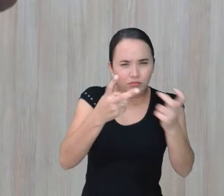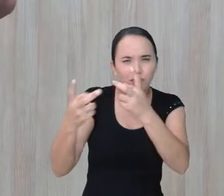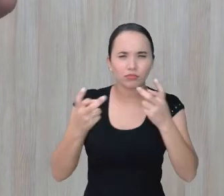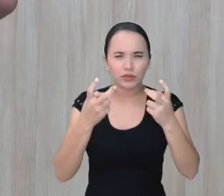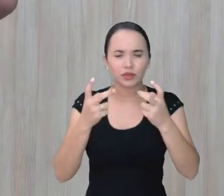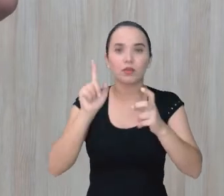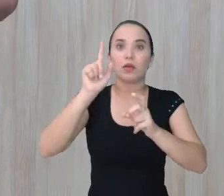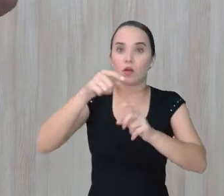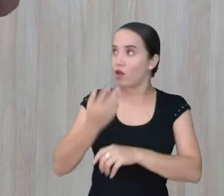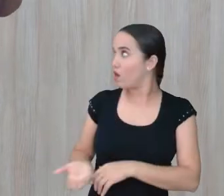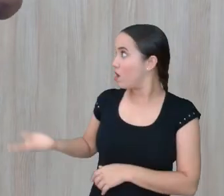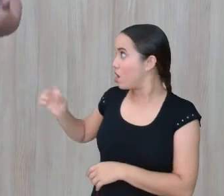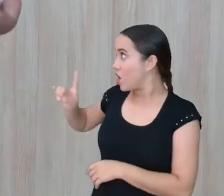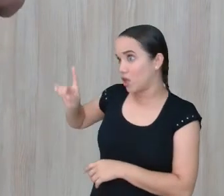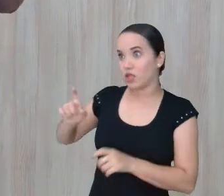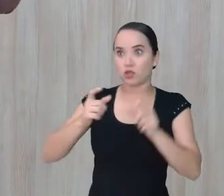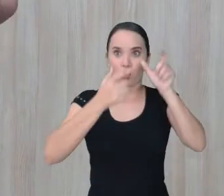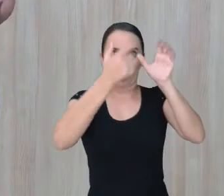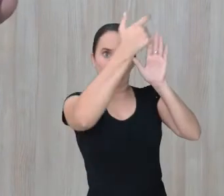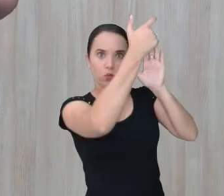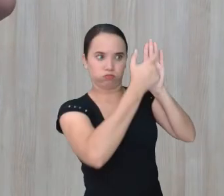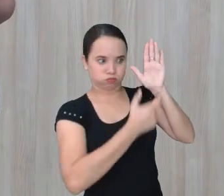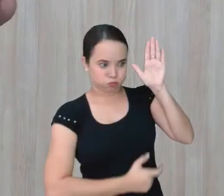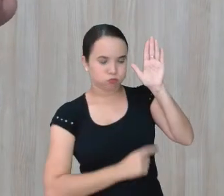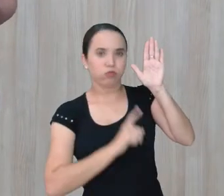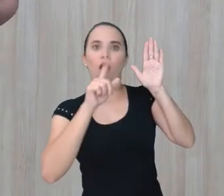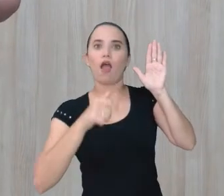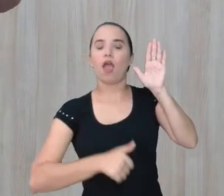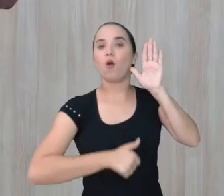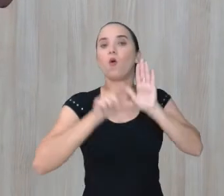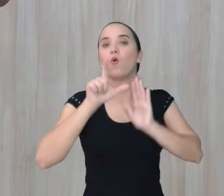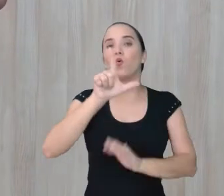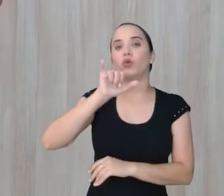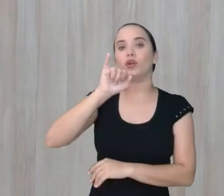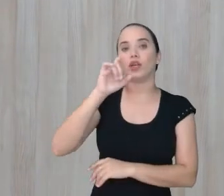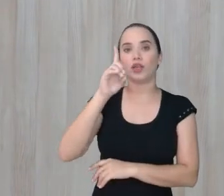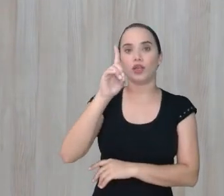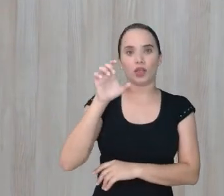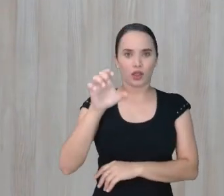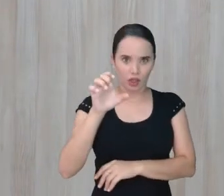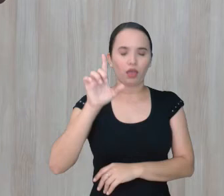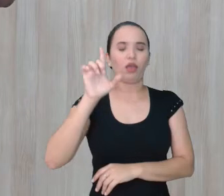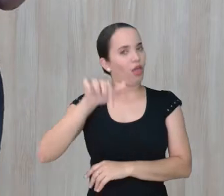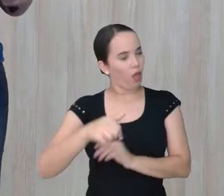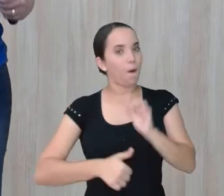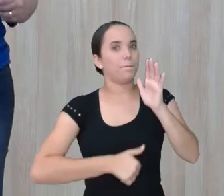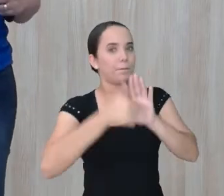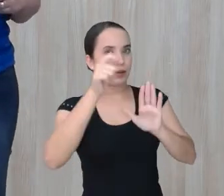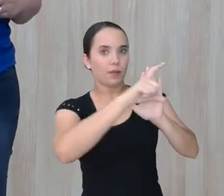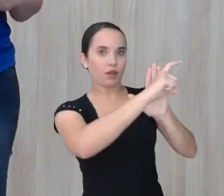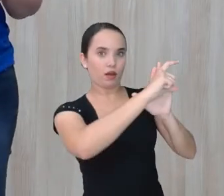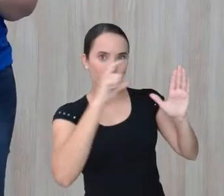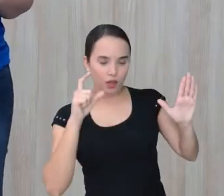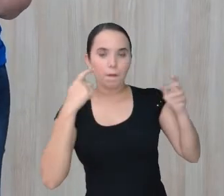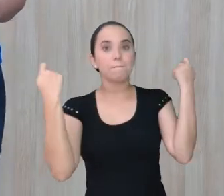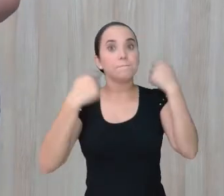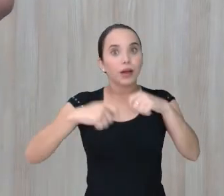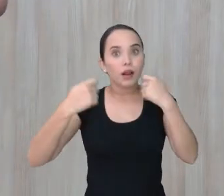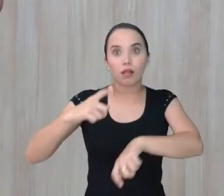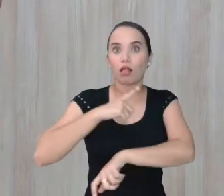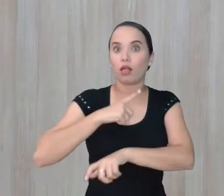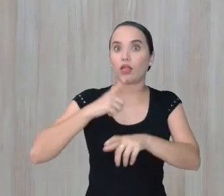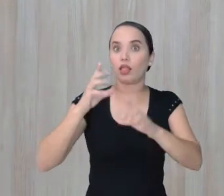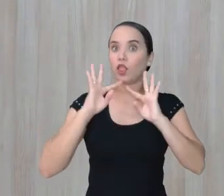lead. Seria o nosso primeiro parágrafo. É nele que tem que ter todas as informações essenciais